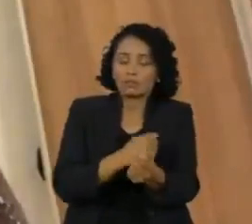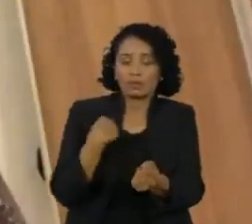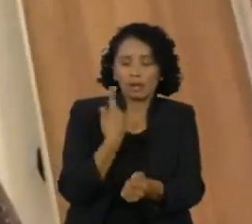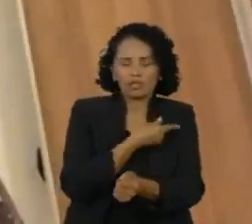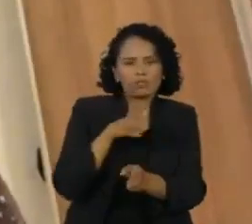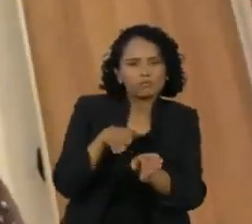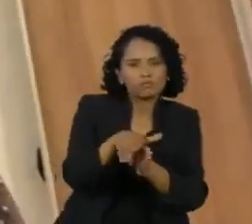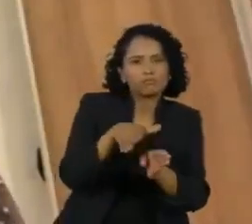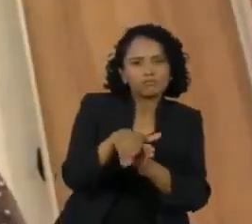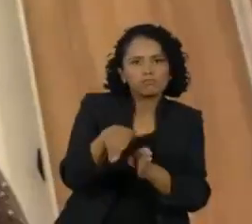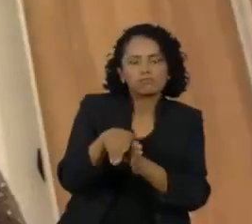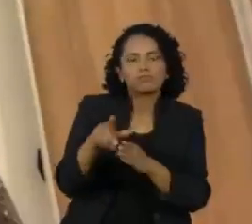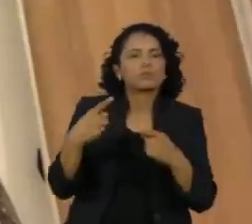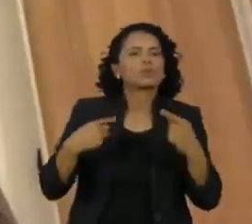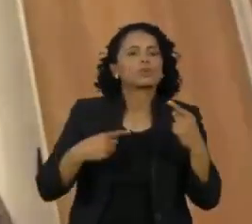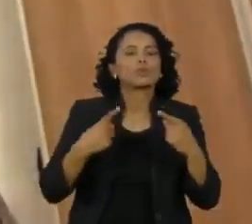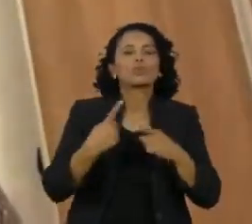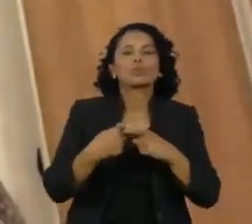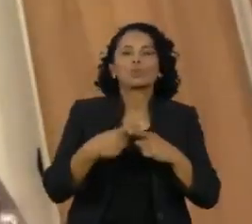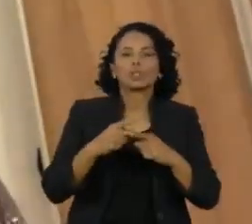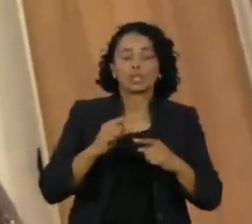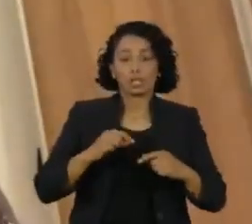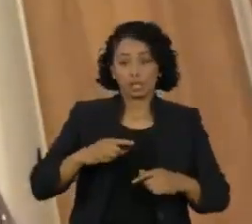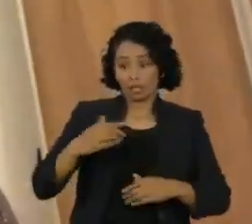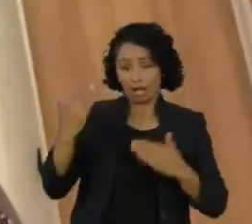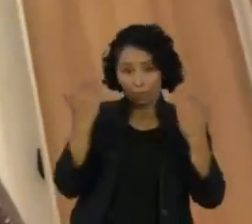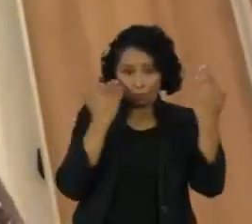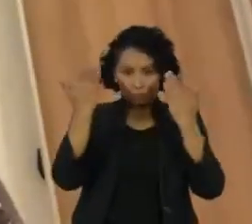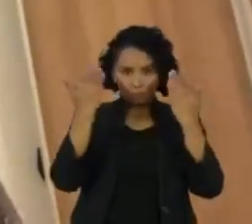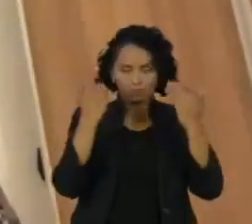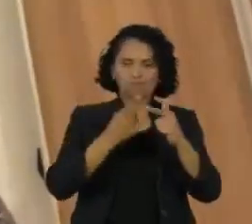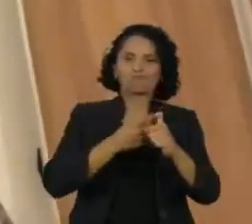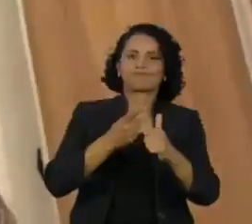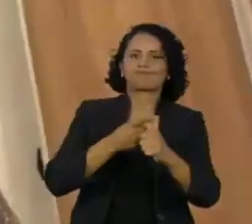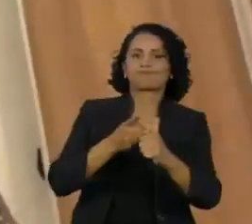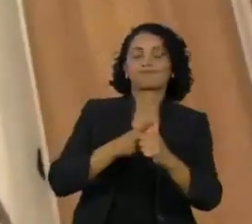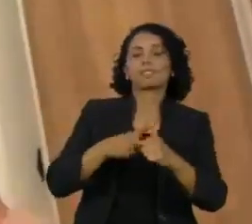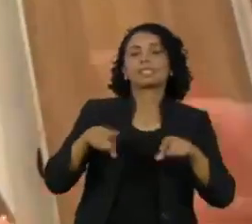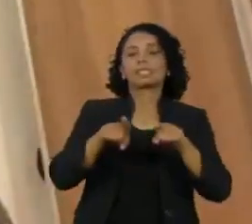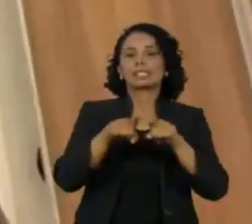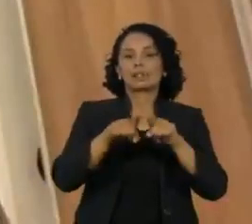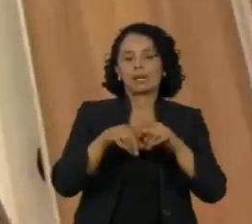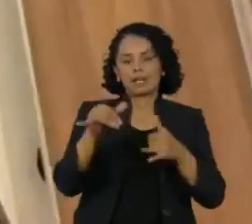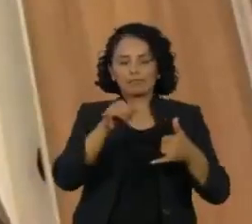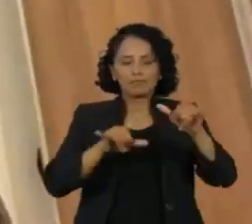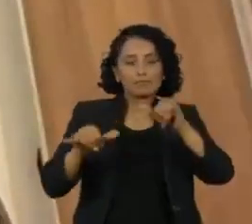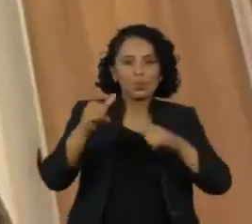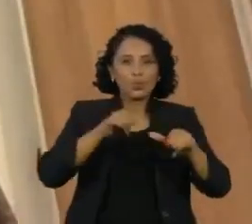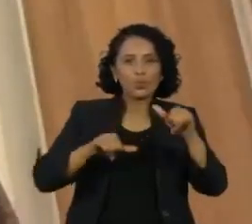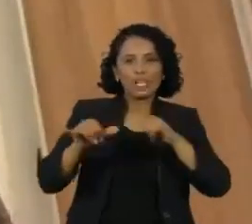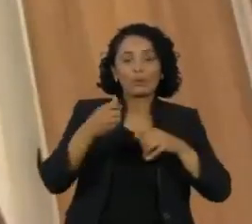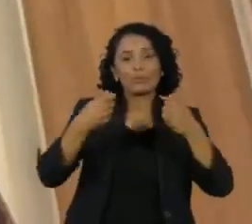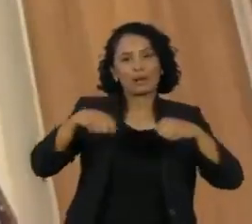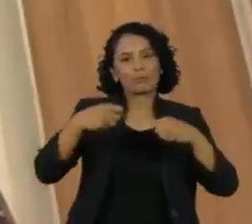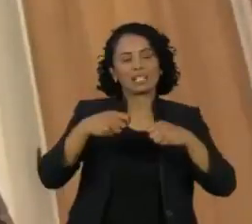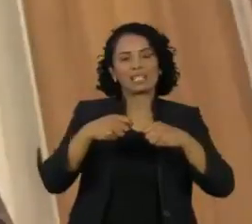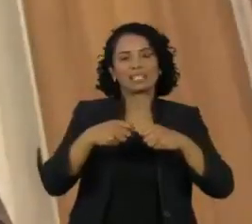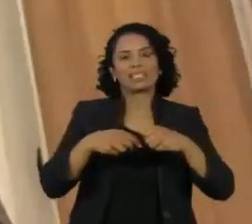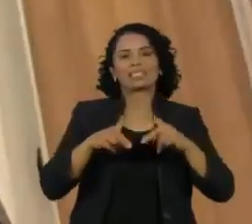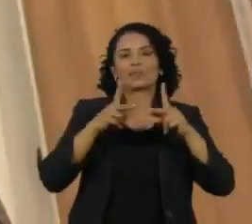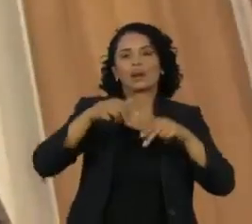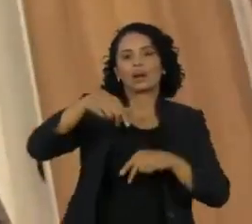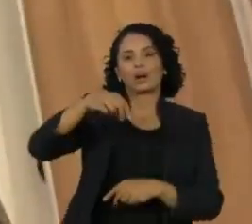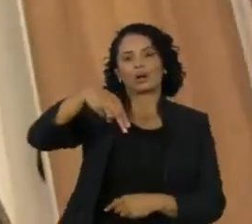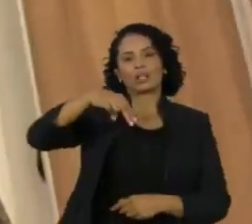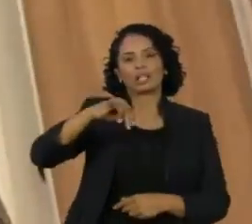que lidar, né? Às vezes é necessário usar medicação. Tem a parte química, que às vezes a gente tem que fazer uma reposição de nicotina. Então, o ideal é